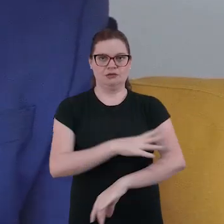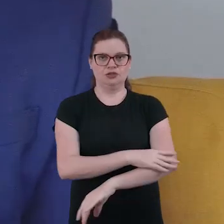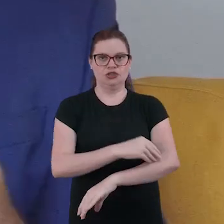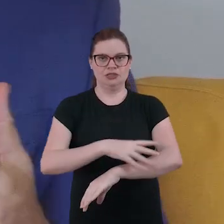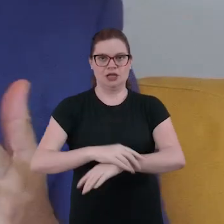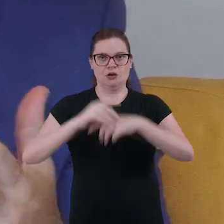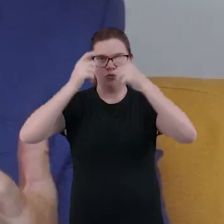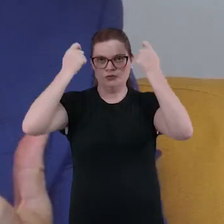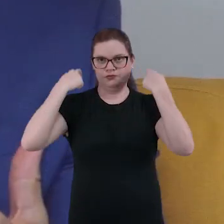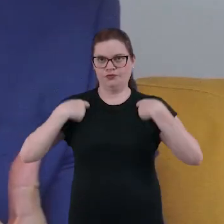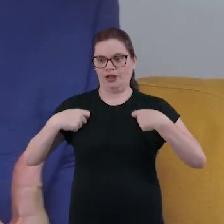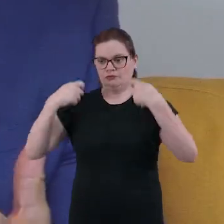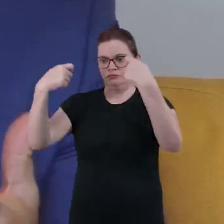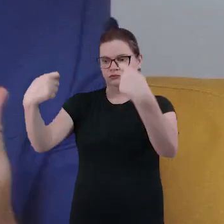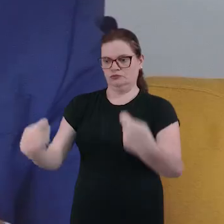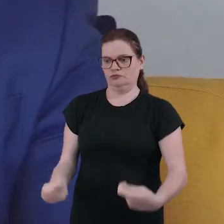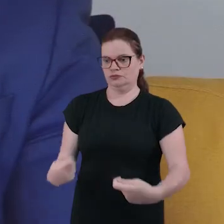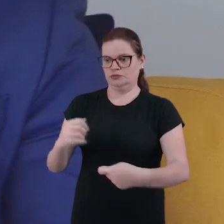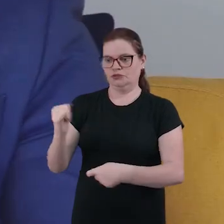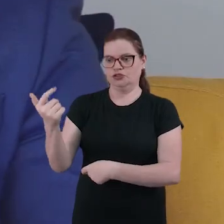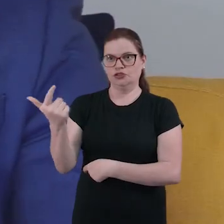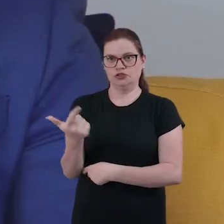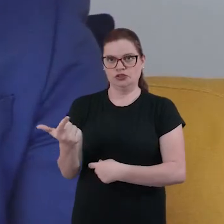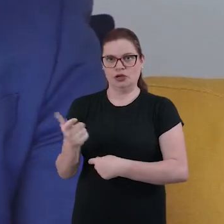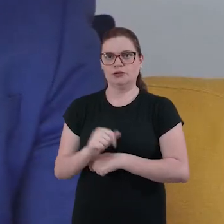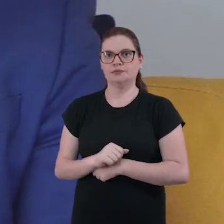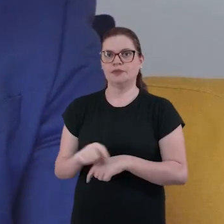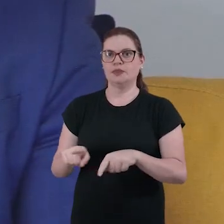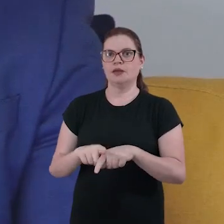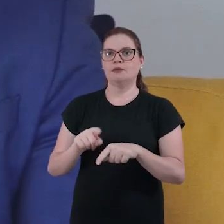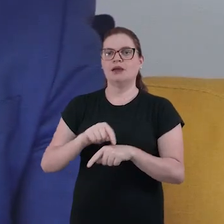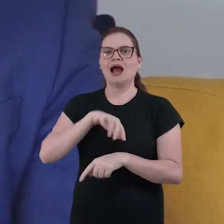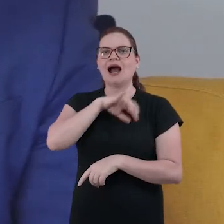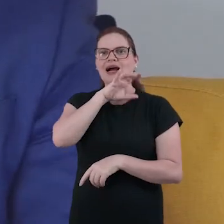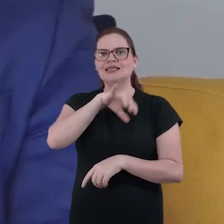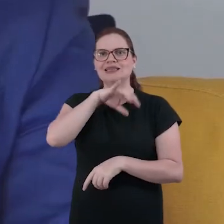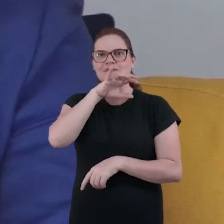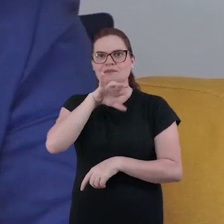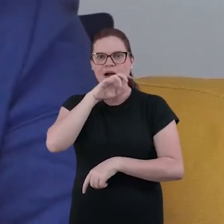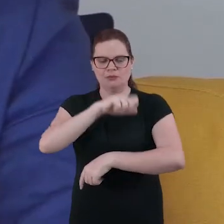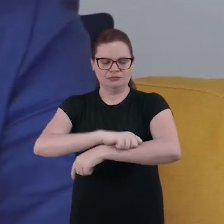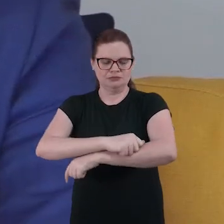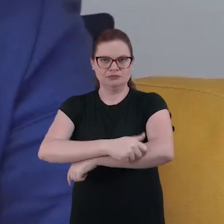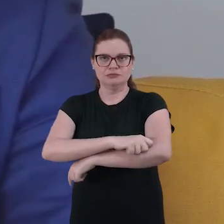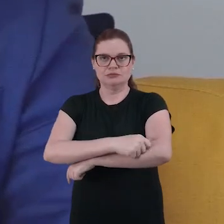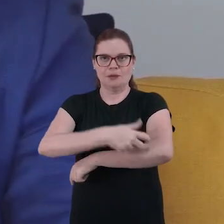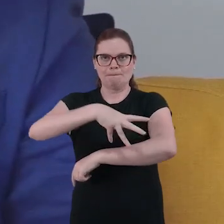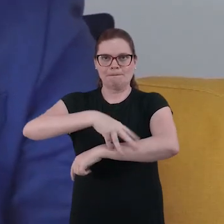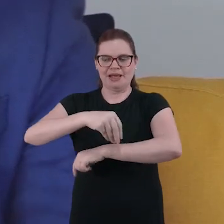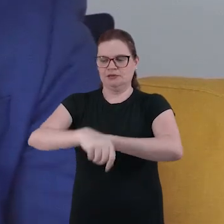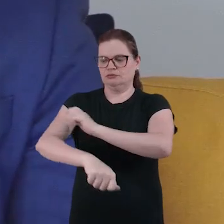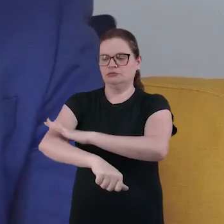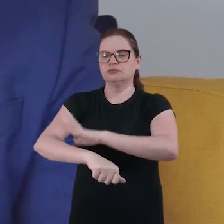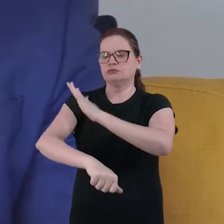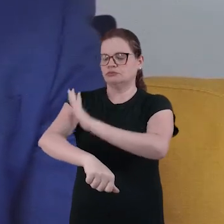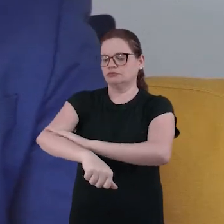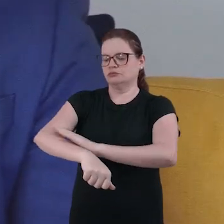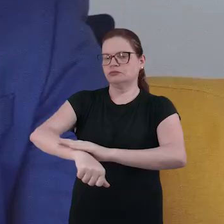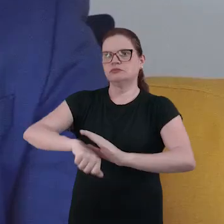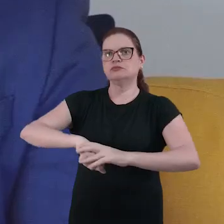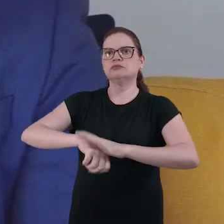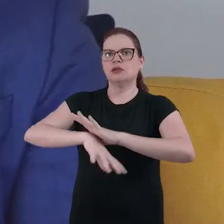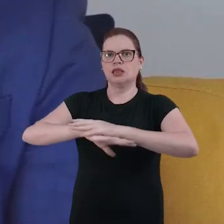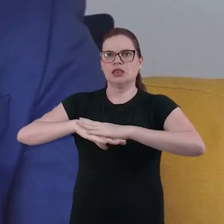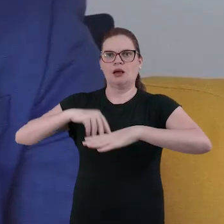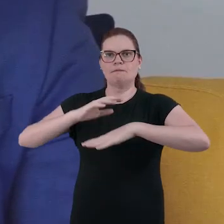vestes de gala de Esaú e veste em Jacó. Jacó vai com as peles do animal cobrindo seus braços,